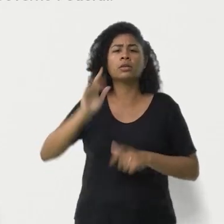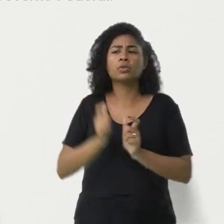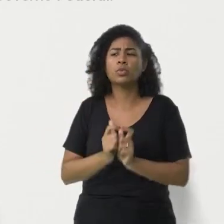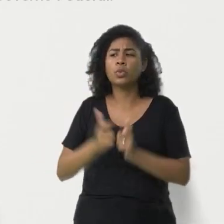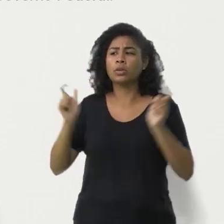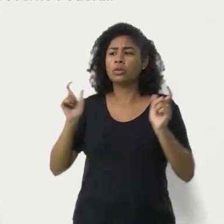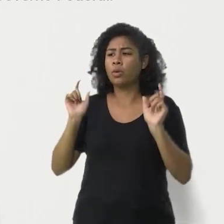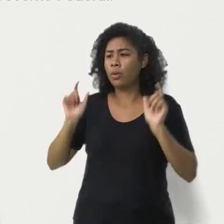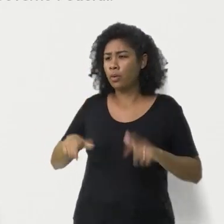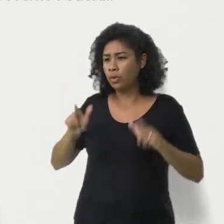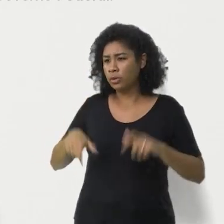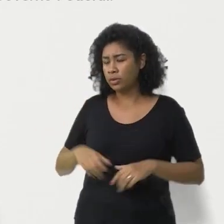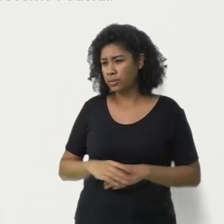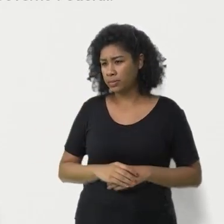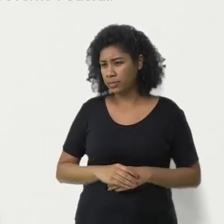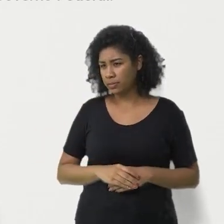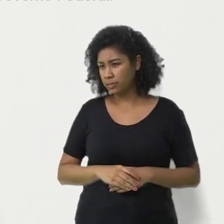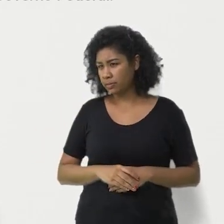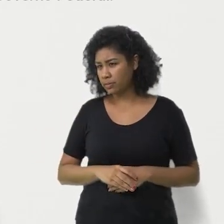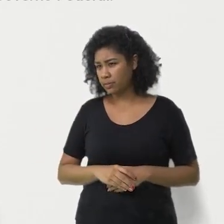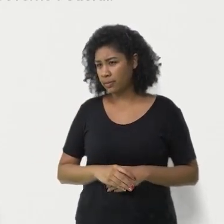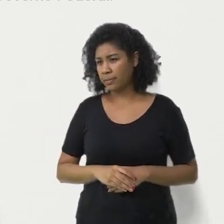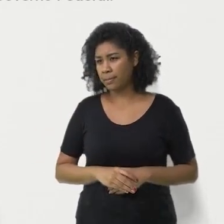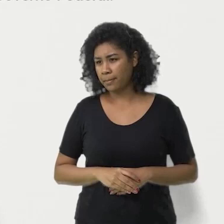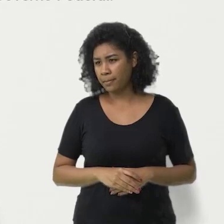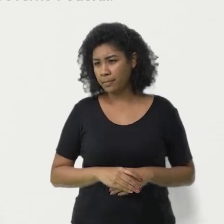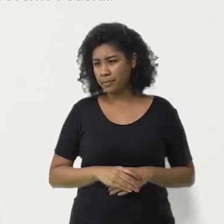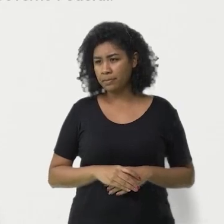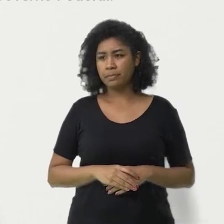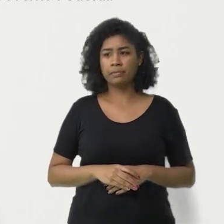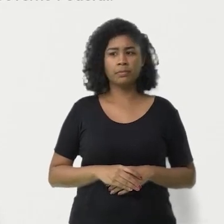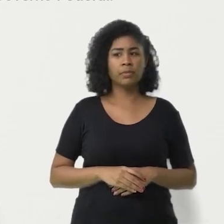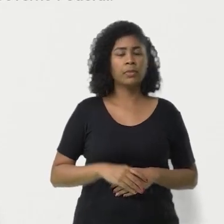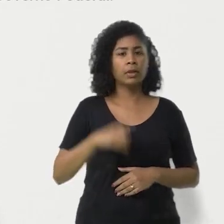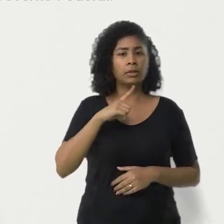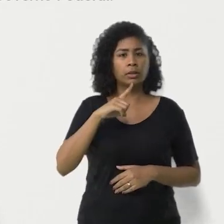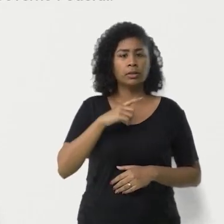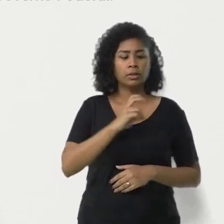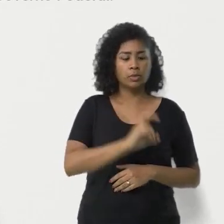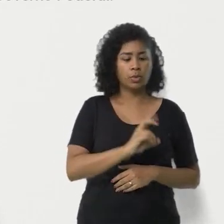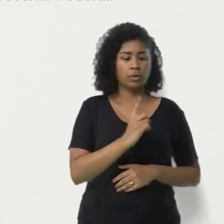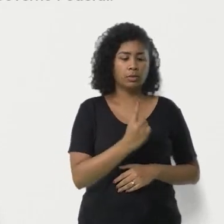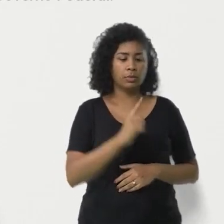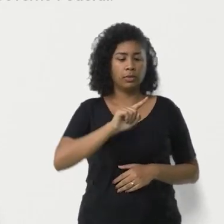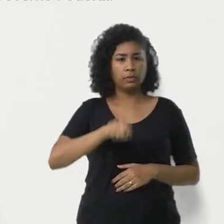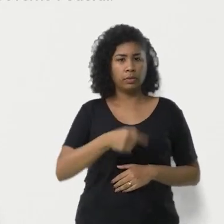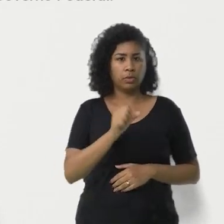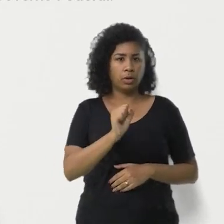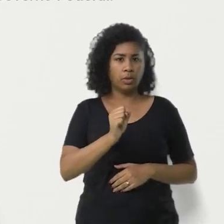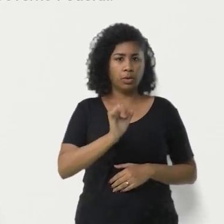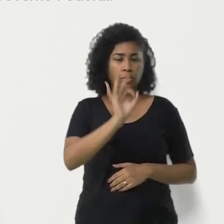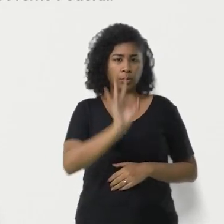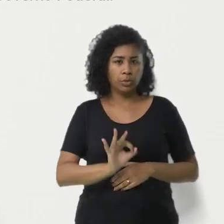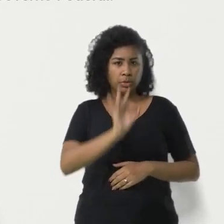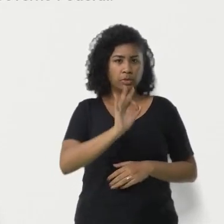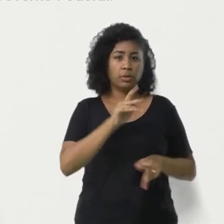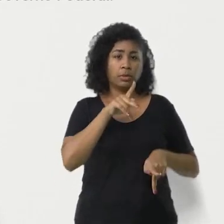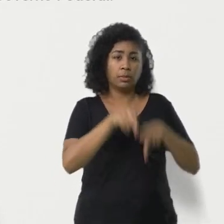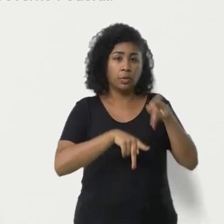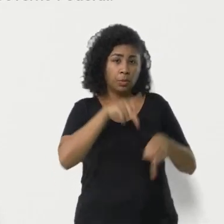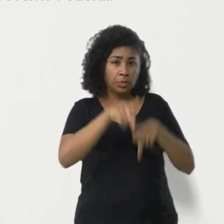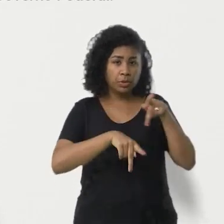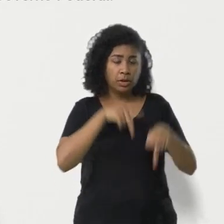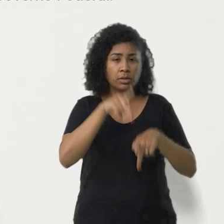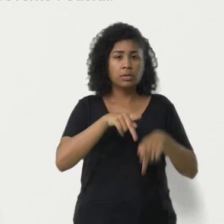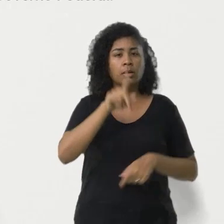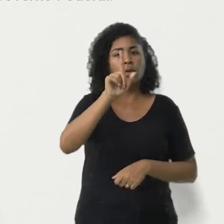Olha só, através do gráfico, gente, 51,8% da população vai ser